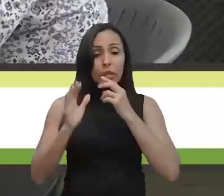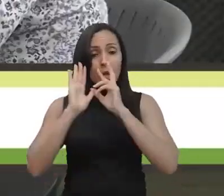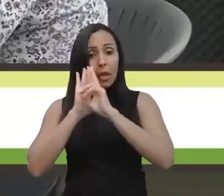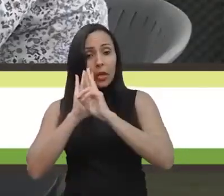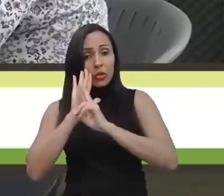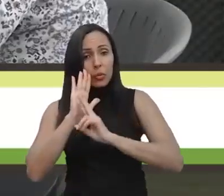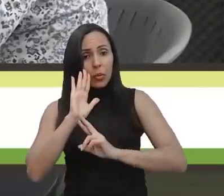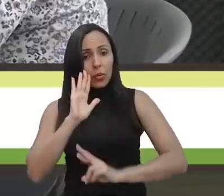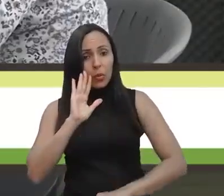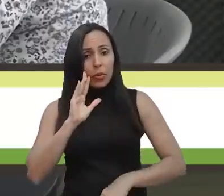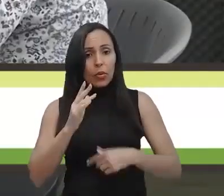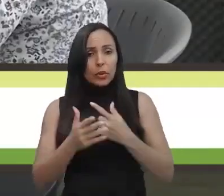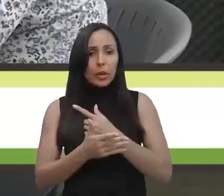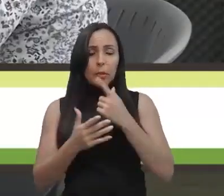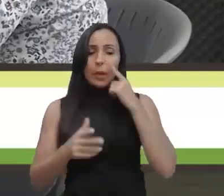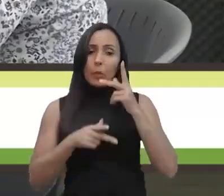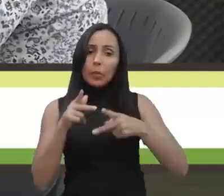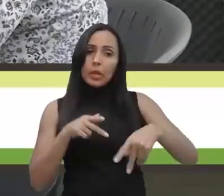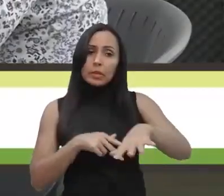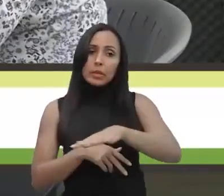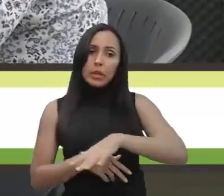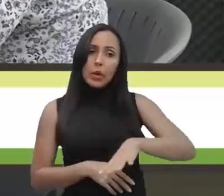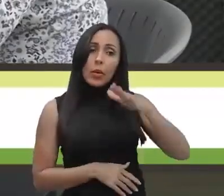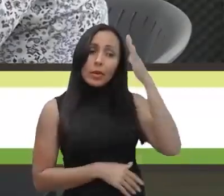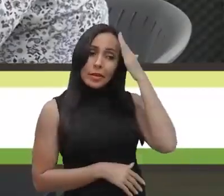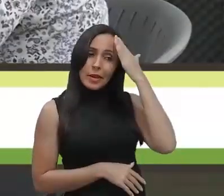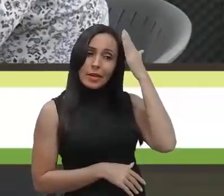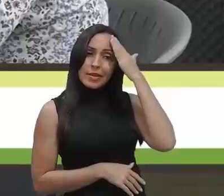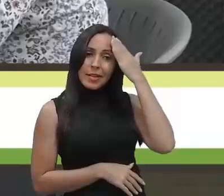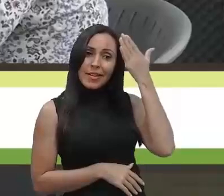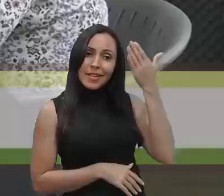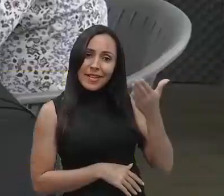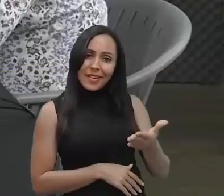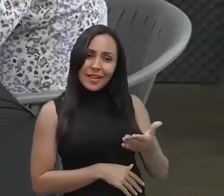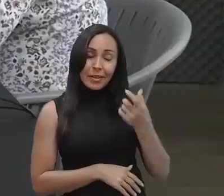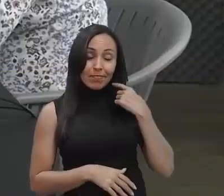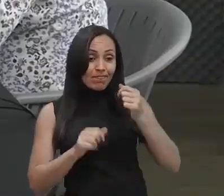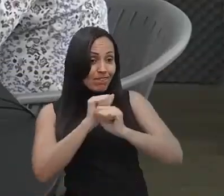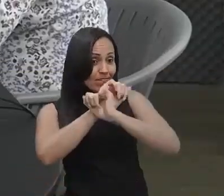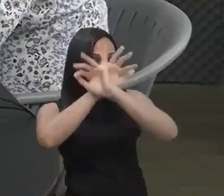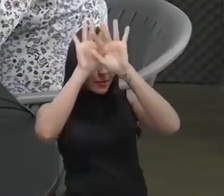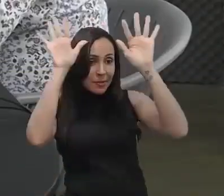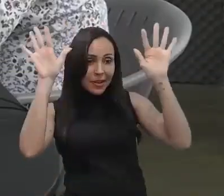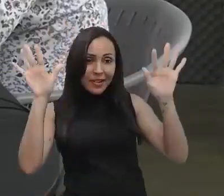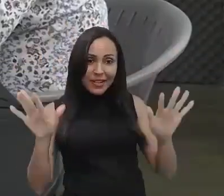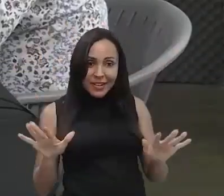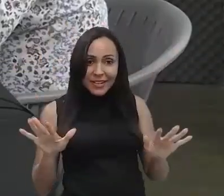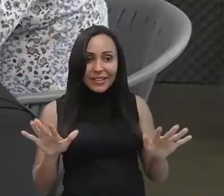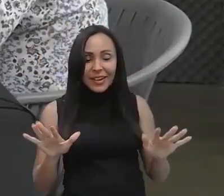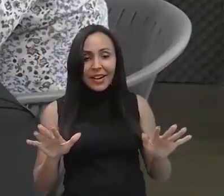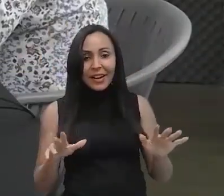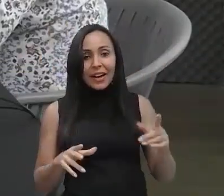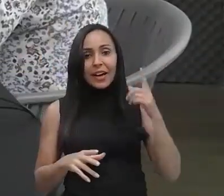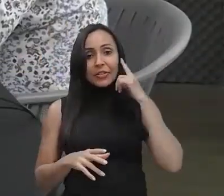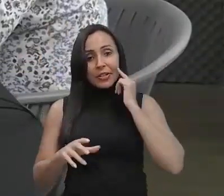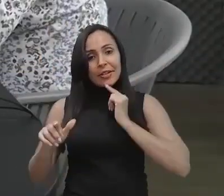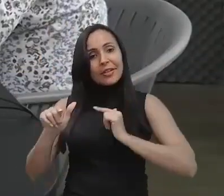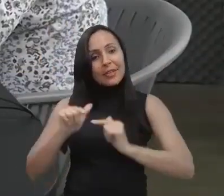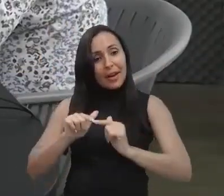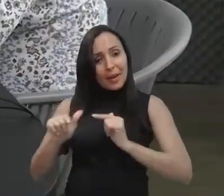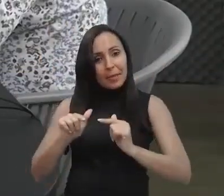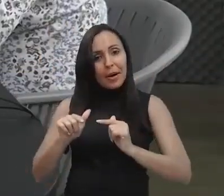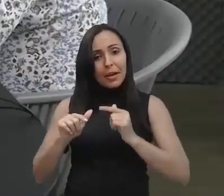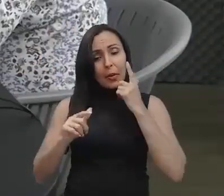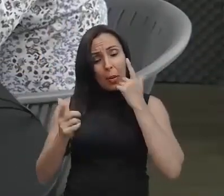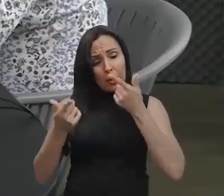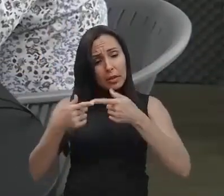paraa população entender o que a gente tá fazendo o que a isso é muita transparência então a gente trabalha é uma parceria muito grande